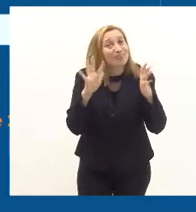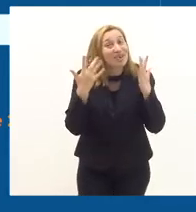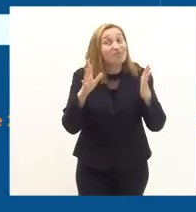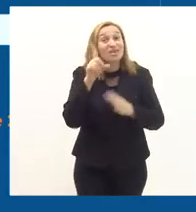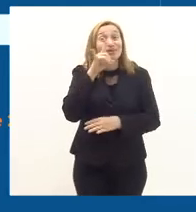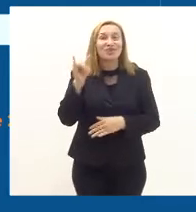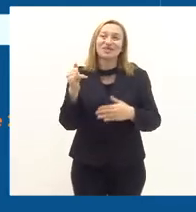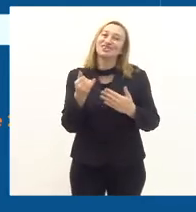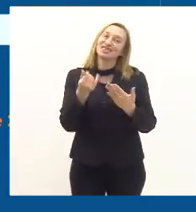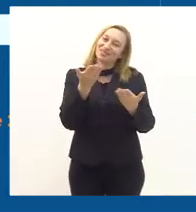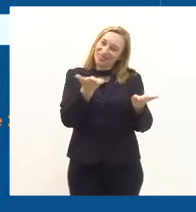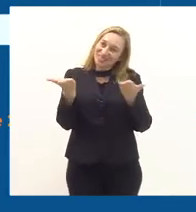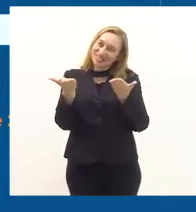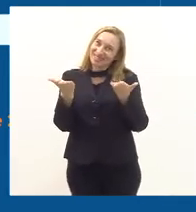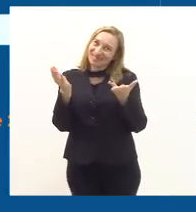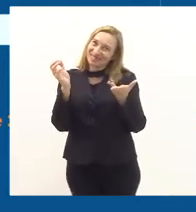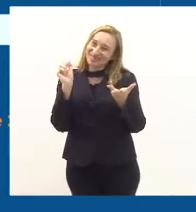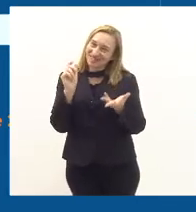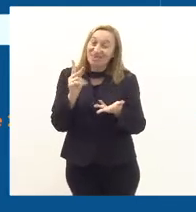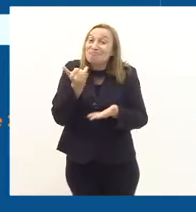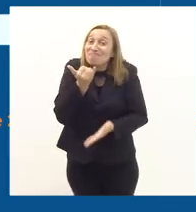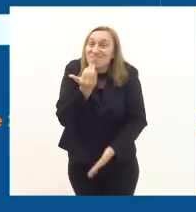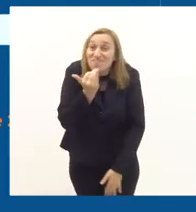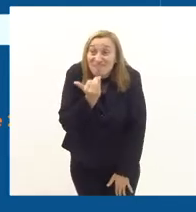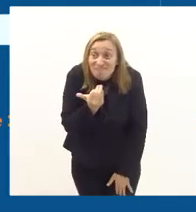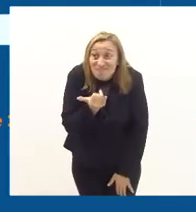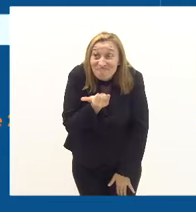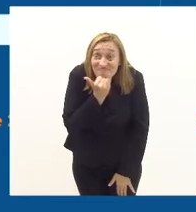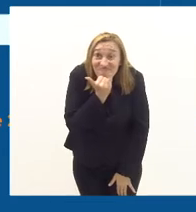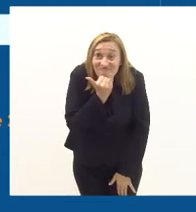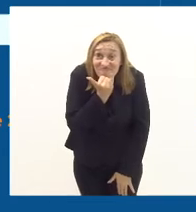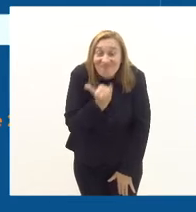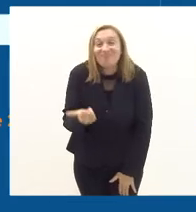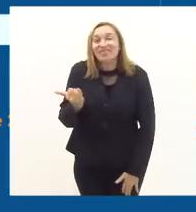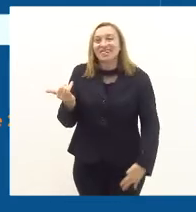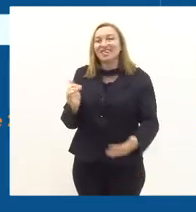pelos dias de vocês, tá? Peço perdão.